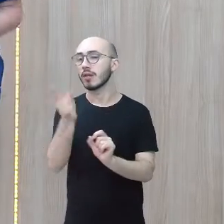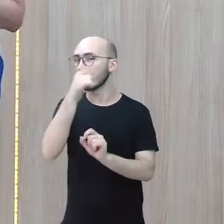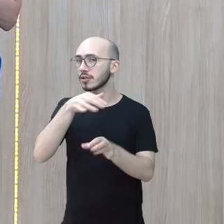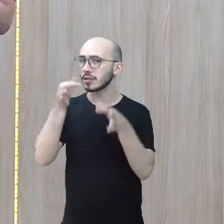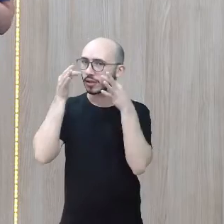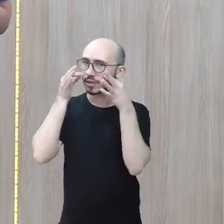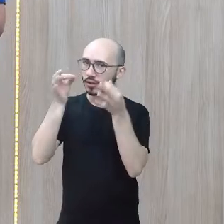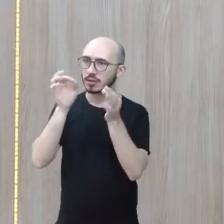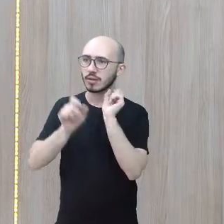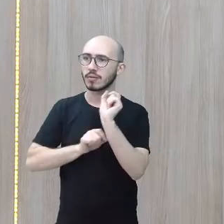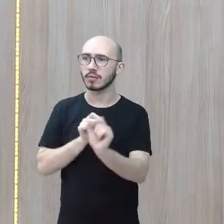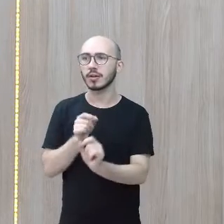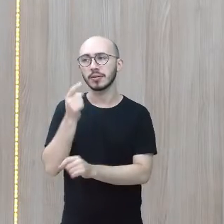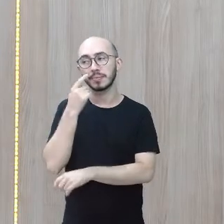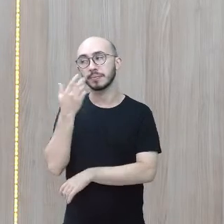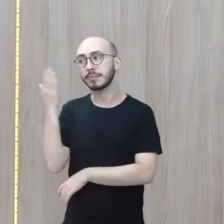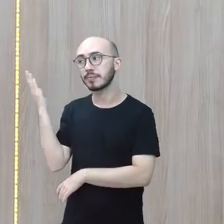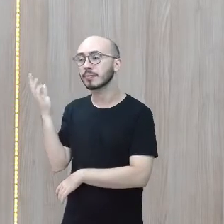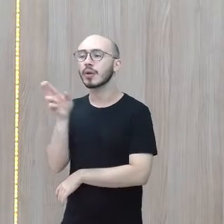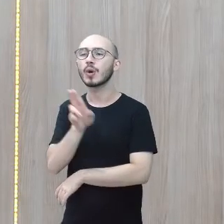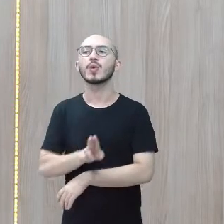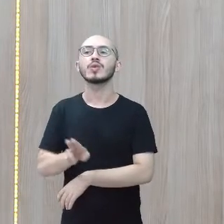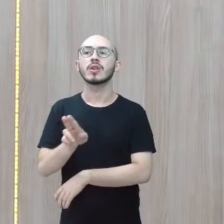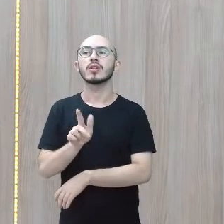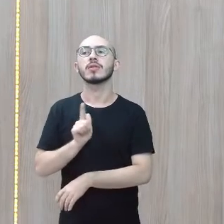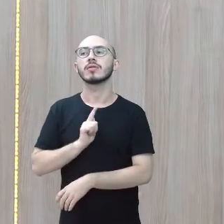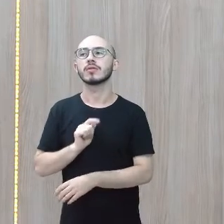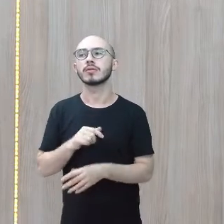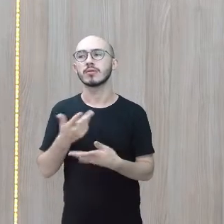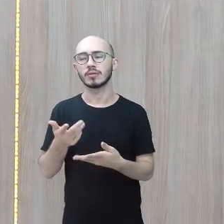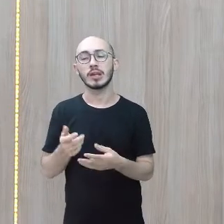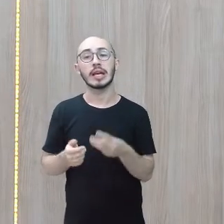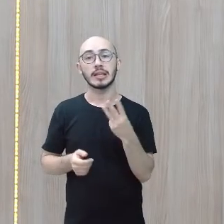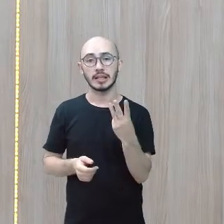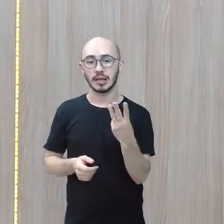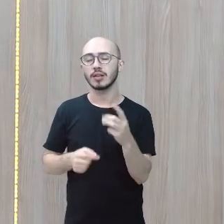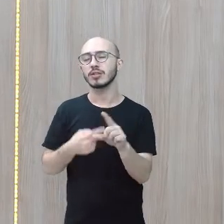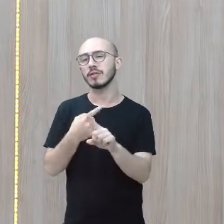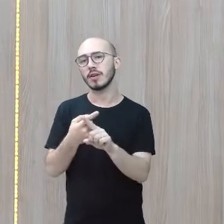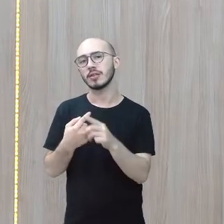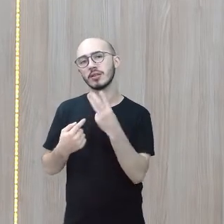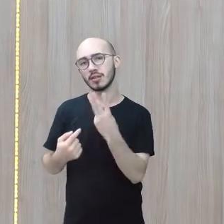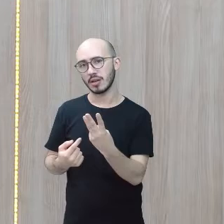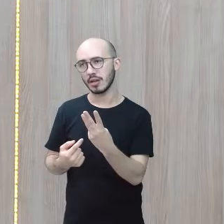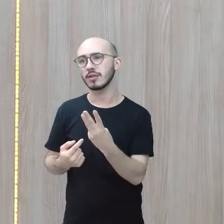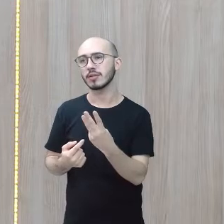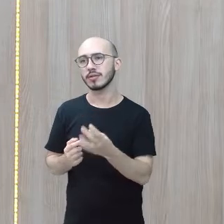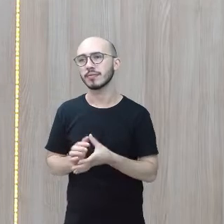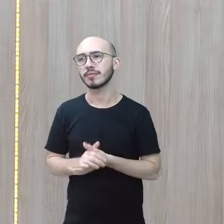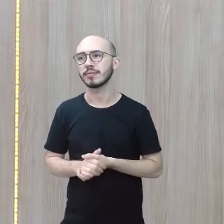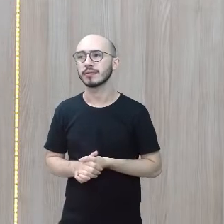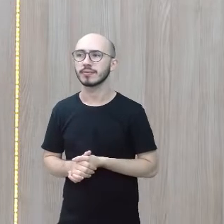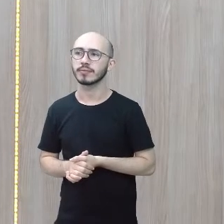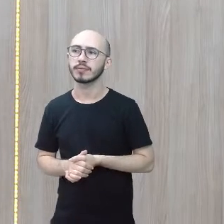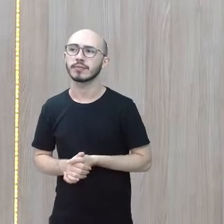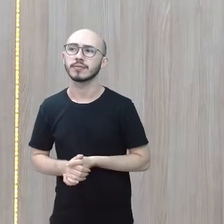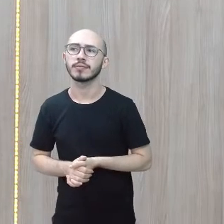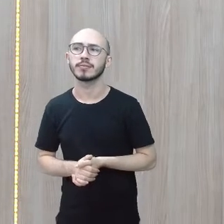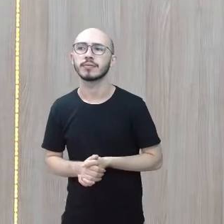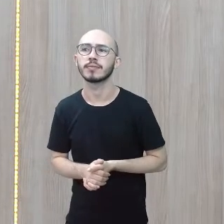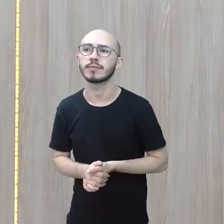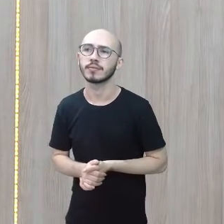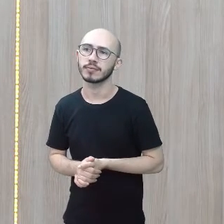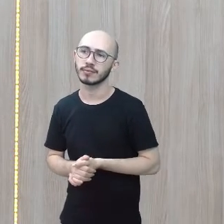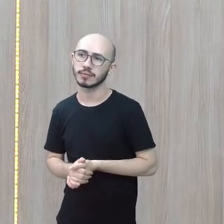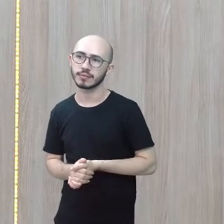atenção que nesse caso a gente está utilizando 3 vezes o número 3, acaba sendo um trava-língua, né, gente? Então, quando a gente utiliza